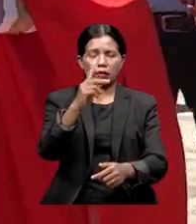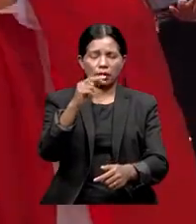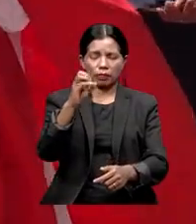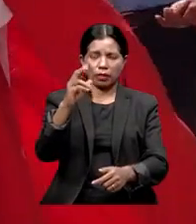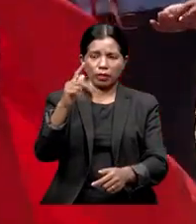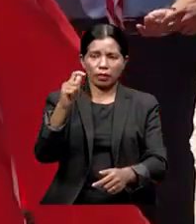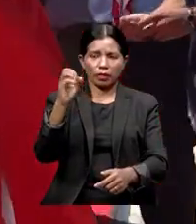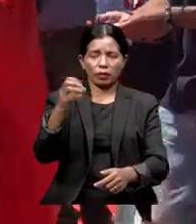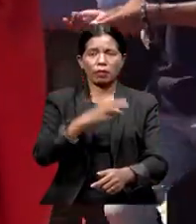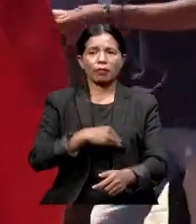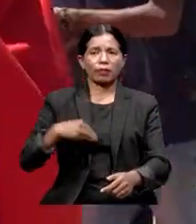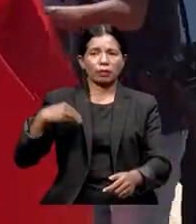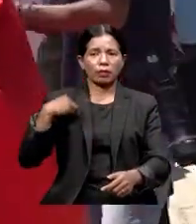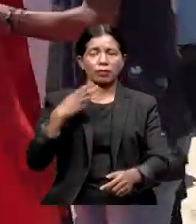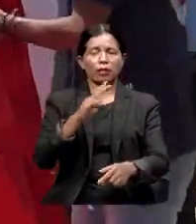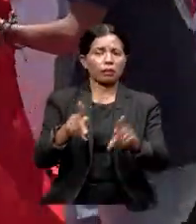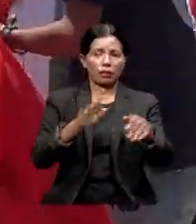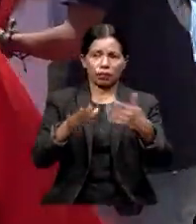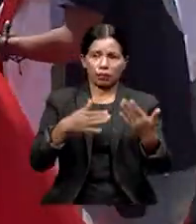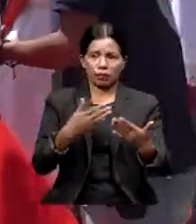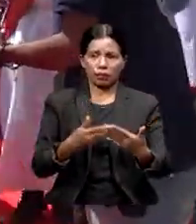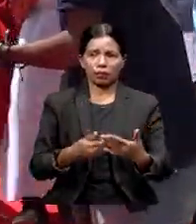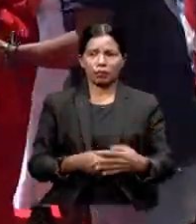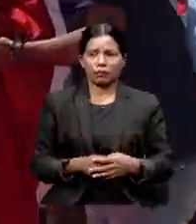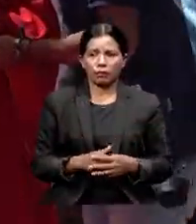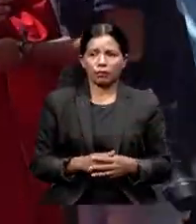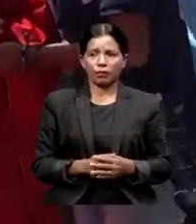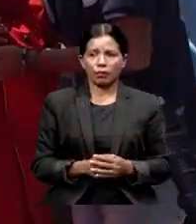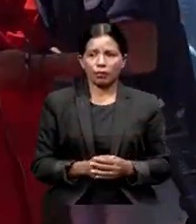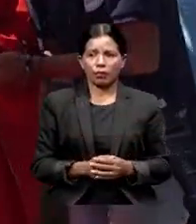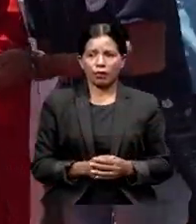Padre Madre Nomo Saranisira, Santina Simões, Jacinto Fuca, GMN.